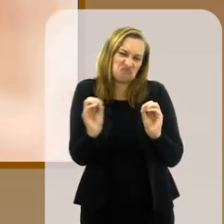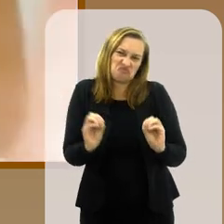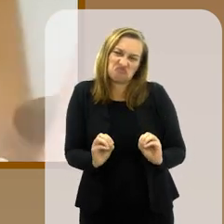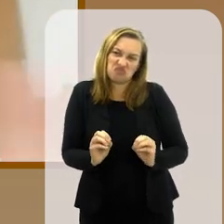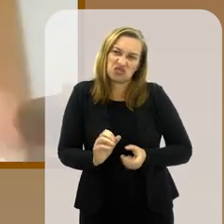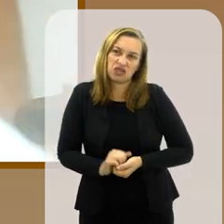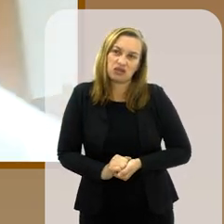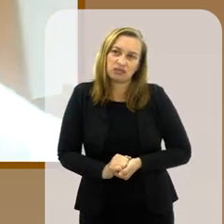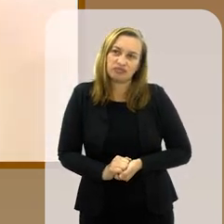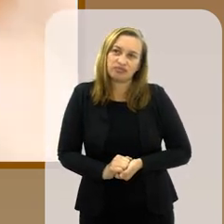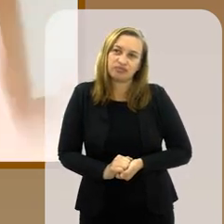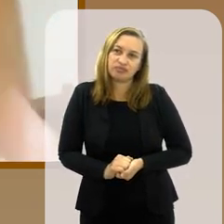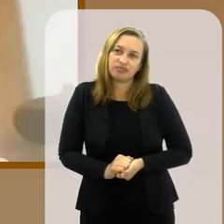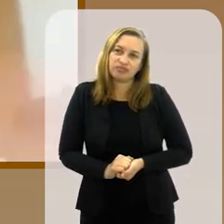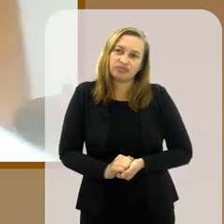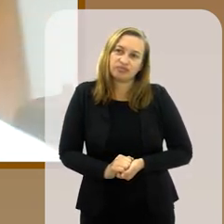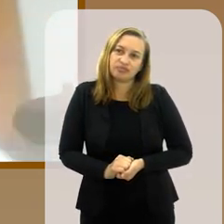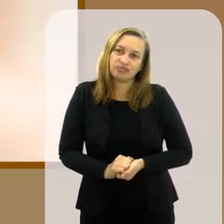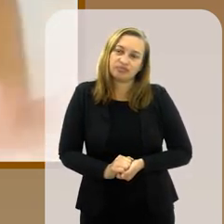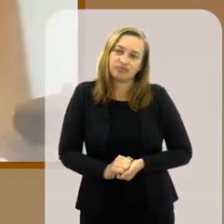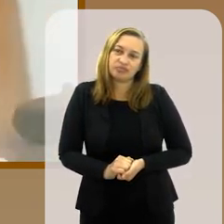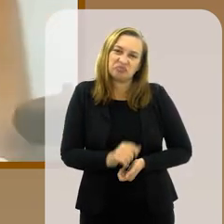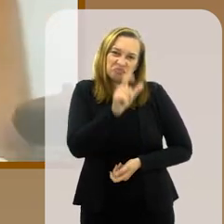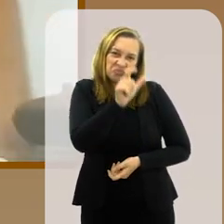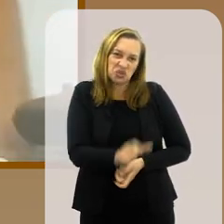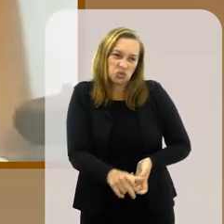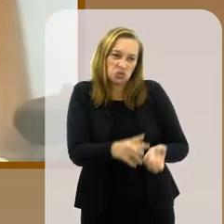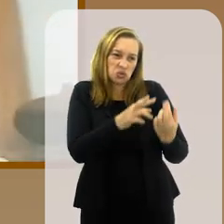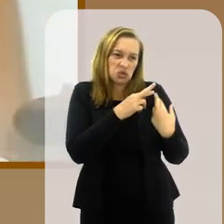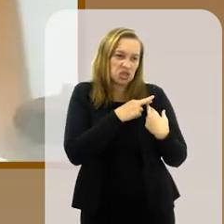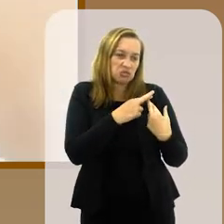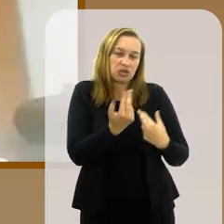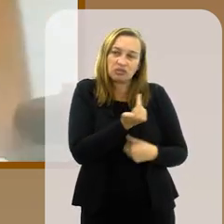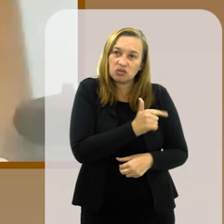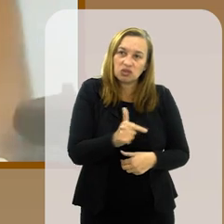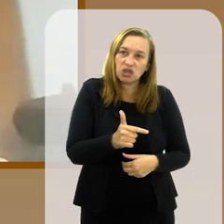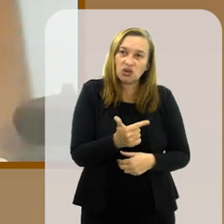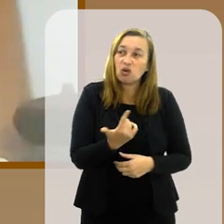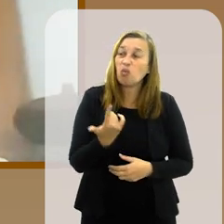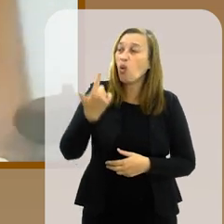sinto nada, nada. Eles são irresponsáveis, como